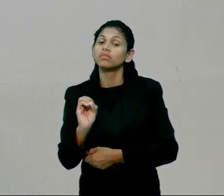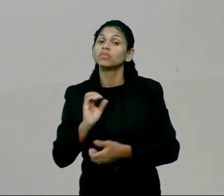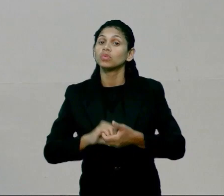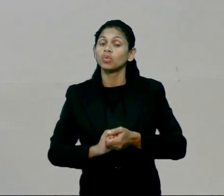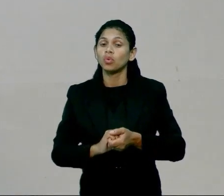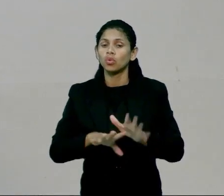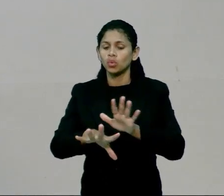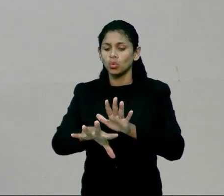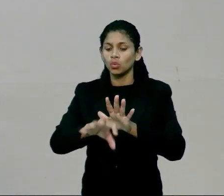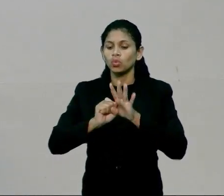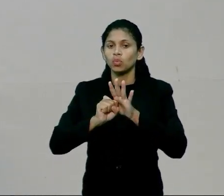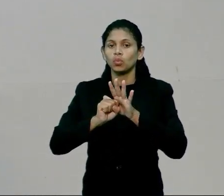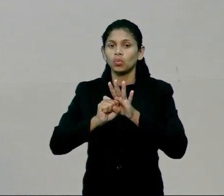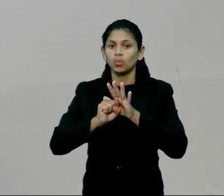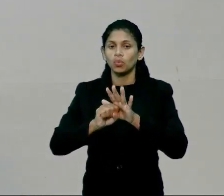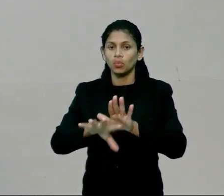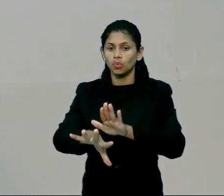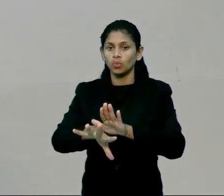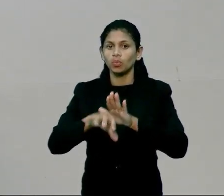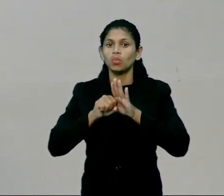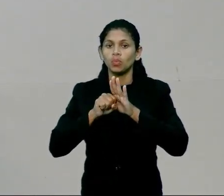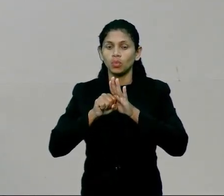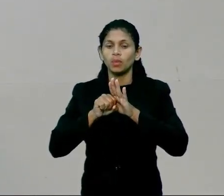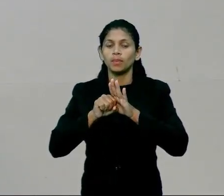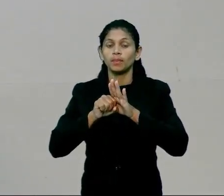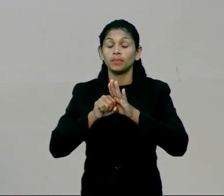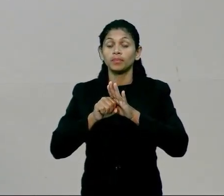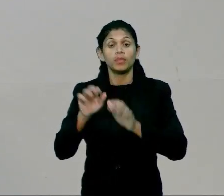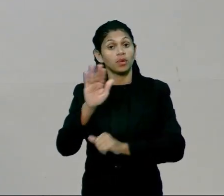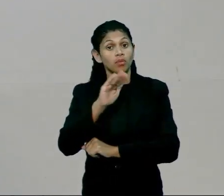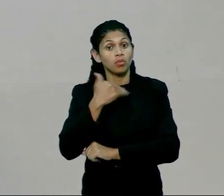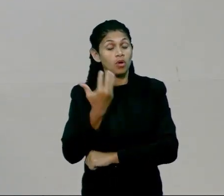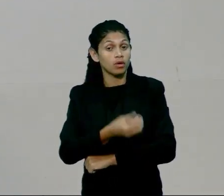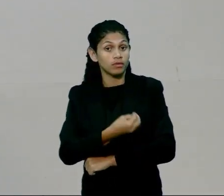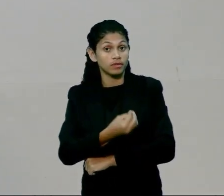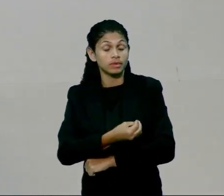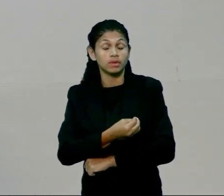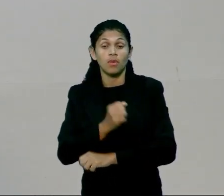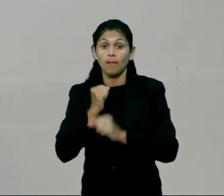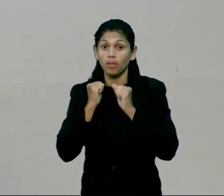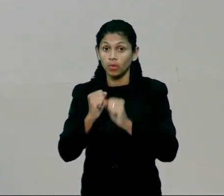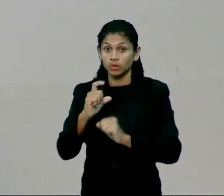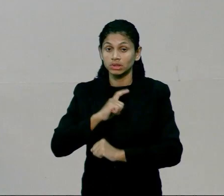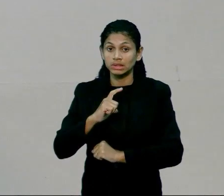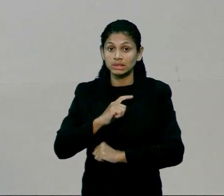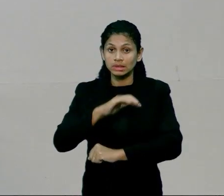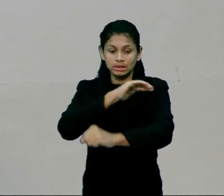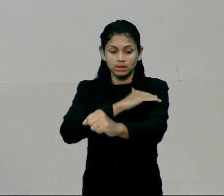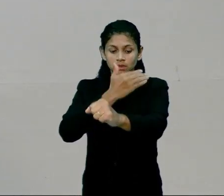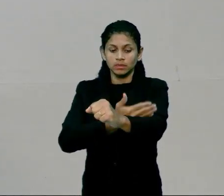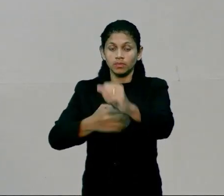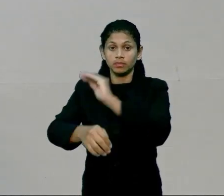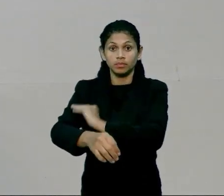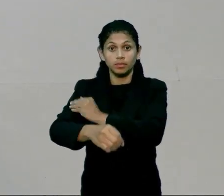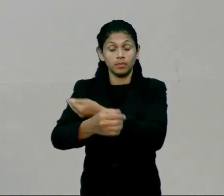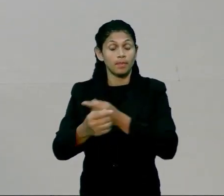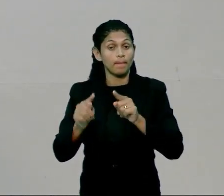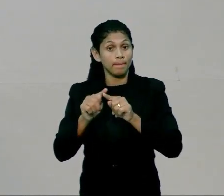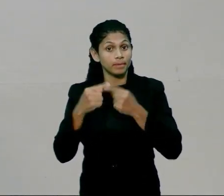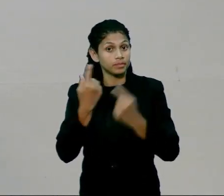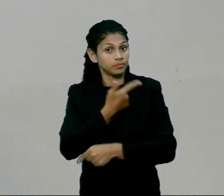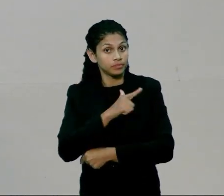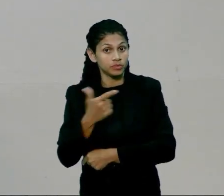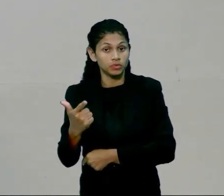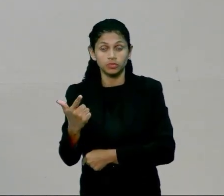contração e gerar um movimento, beleza? No caso de mortos-vivos, eles podem ter músculo, mas eles não vão ter a informação para gerar aquele